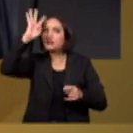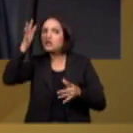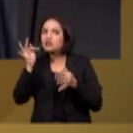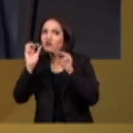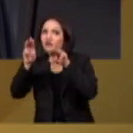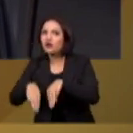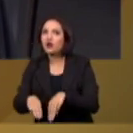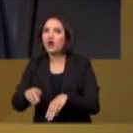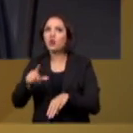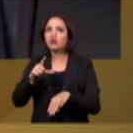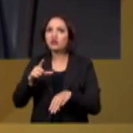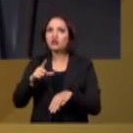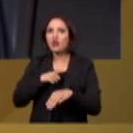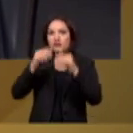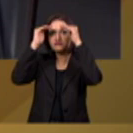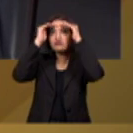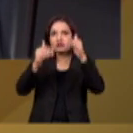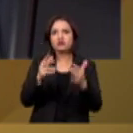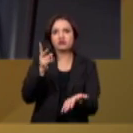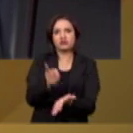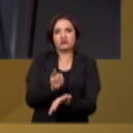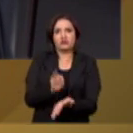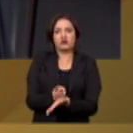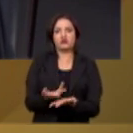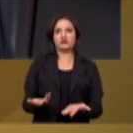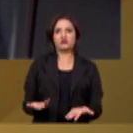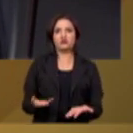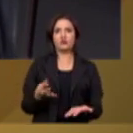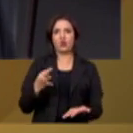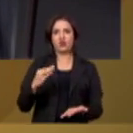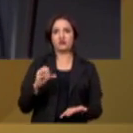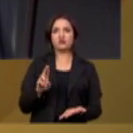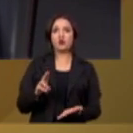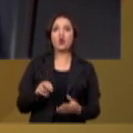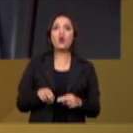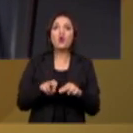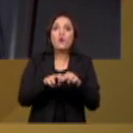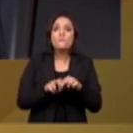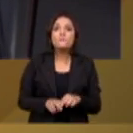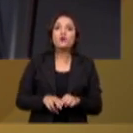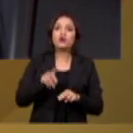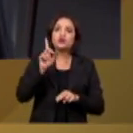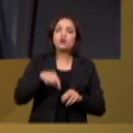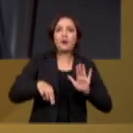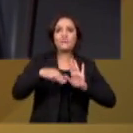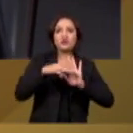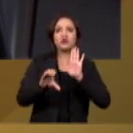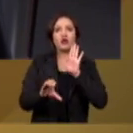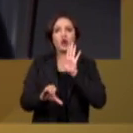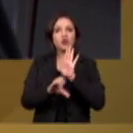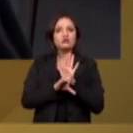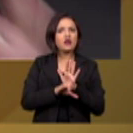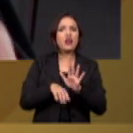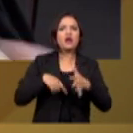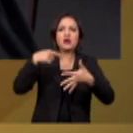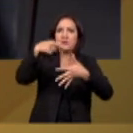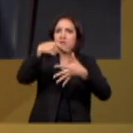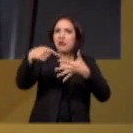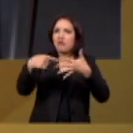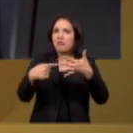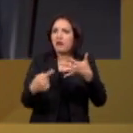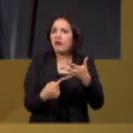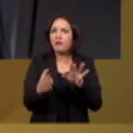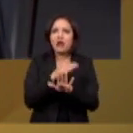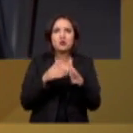conferindo efetividade a decisão final do tcu por isso caracteriza uma verdadeira medida cautelar o todas as suas